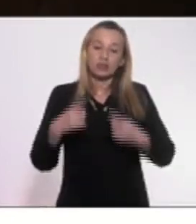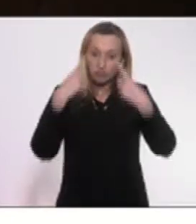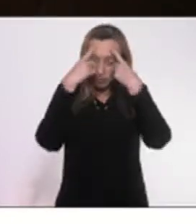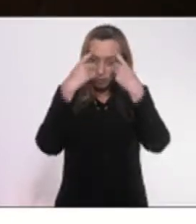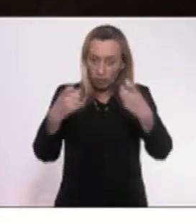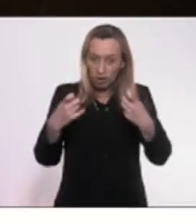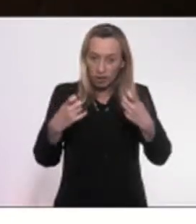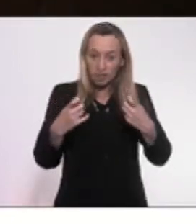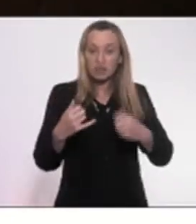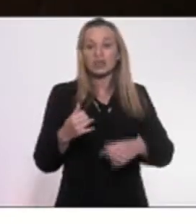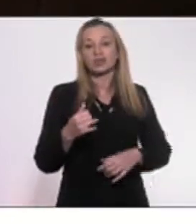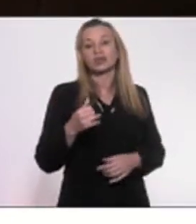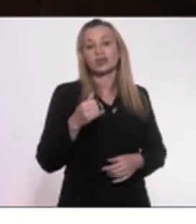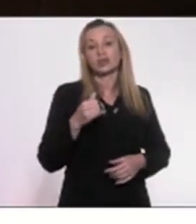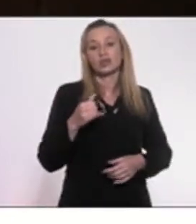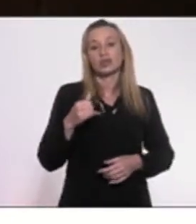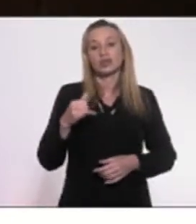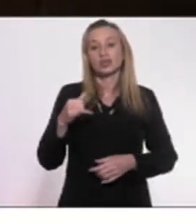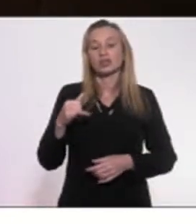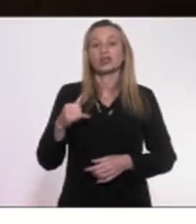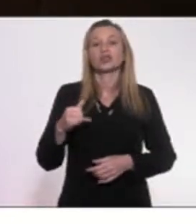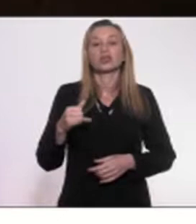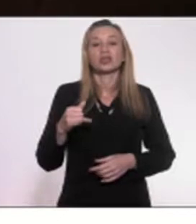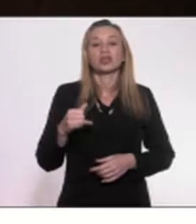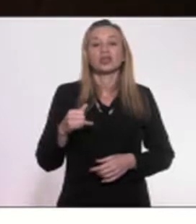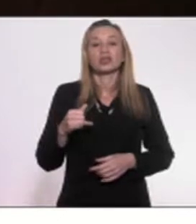exploração sexual.